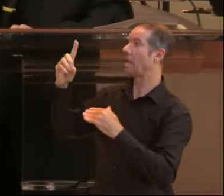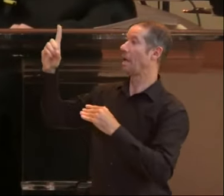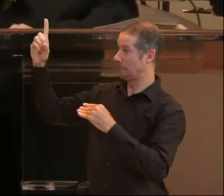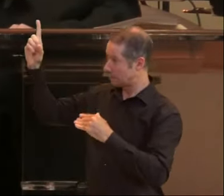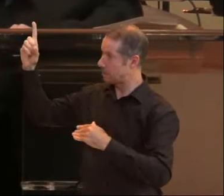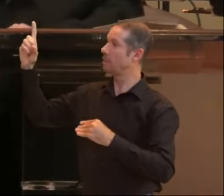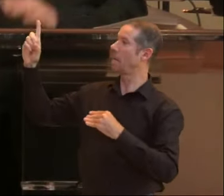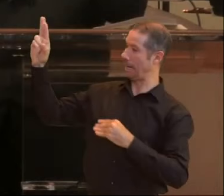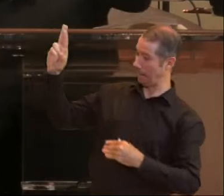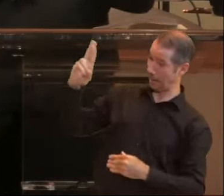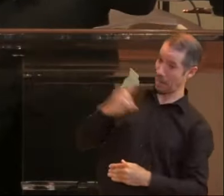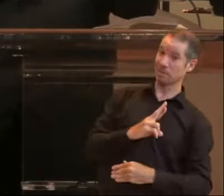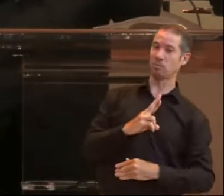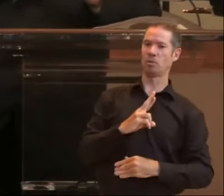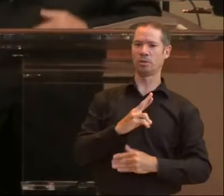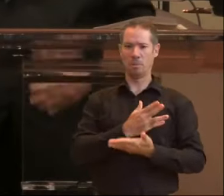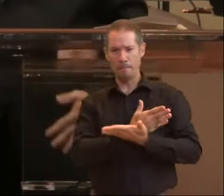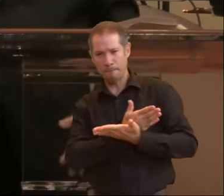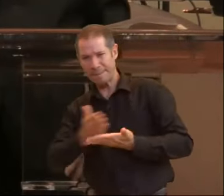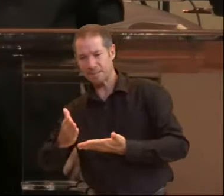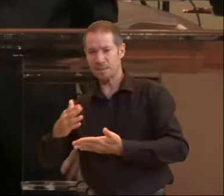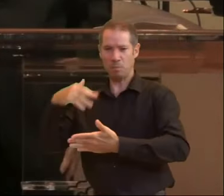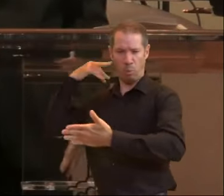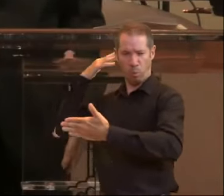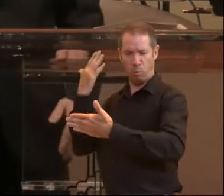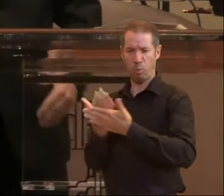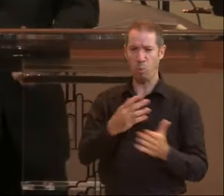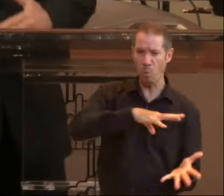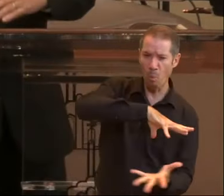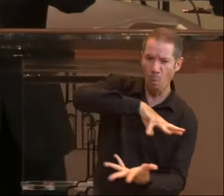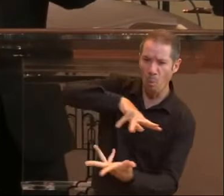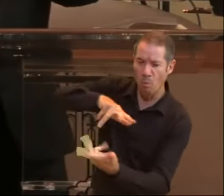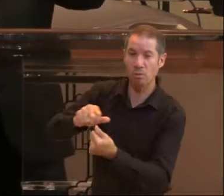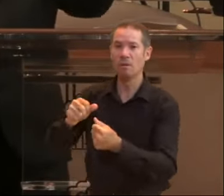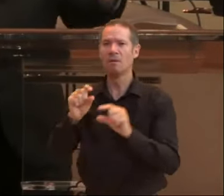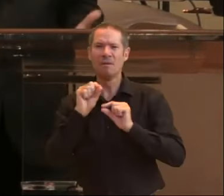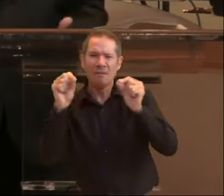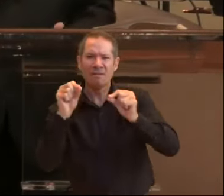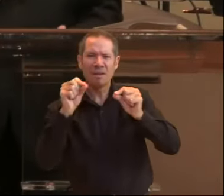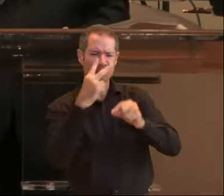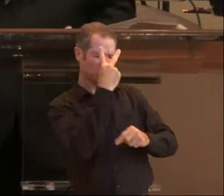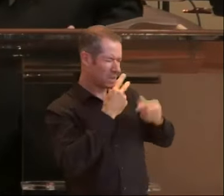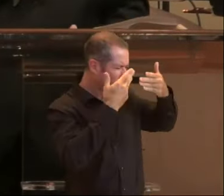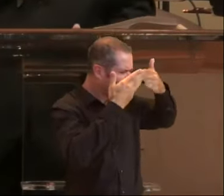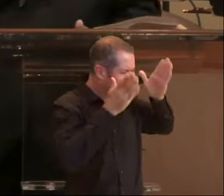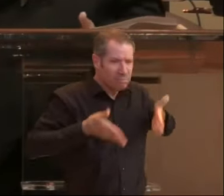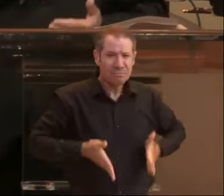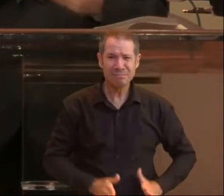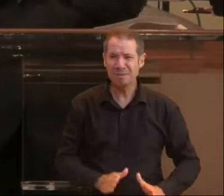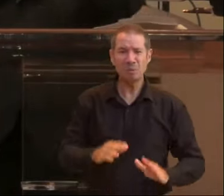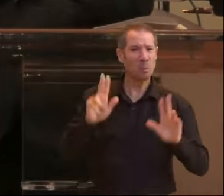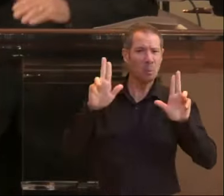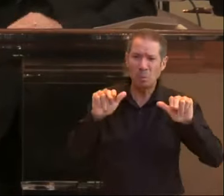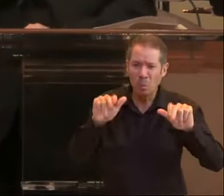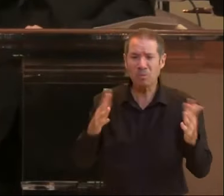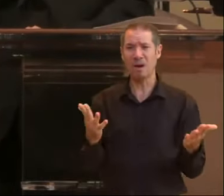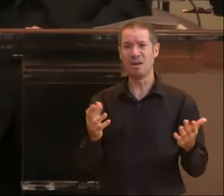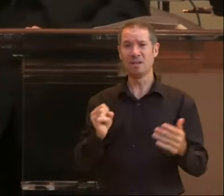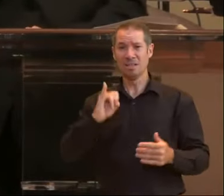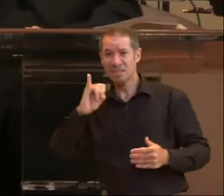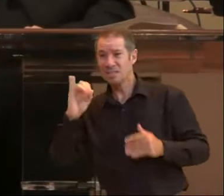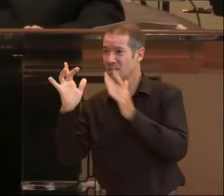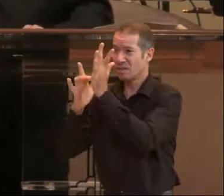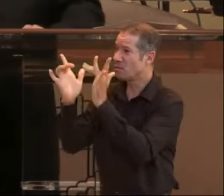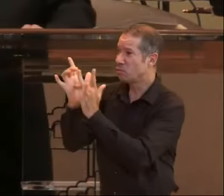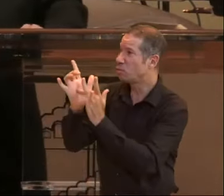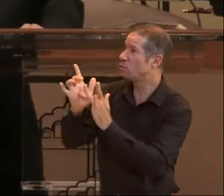ele ouve. Desde o princípio do mundo nunca se ouviu que alguém abrisse olhos aos cegos de nascença. Se este não fosse de Deus,